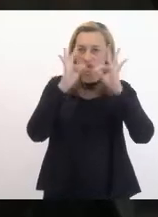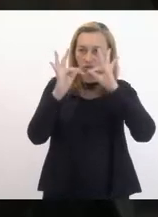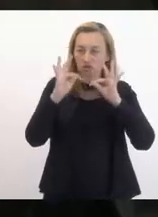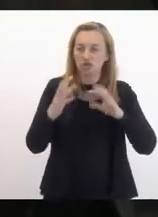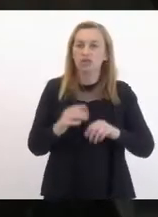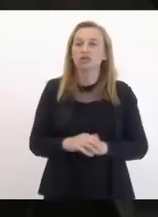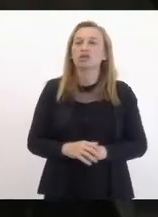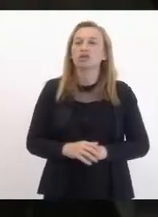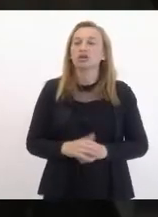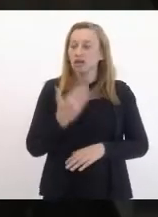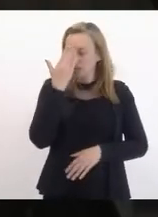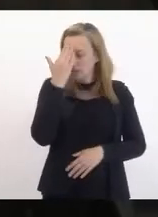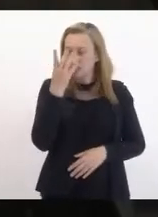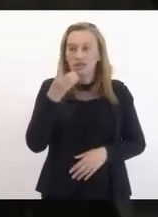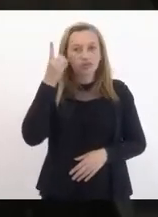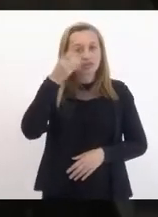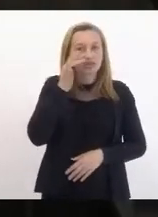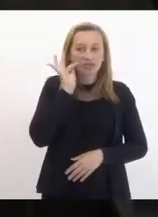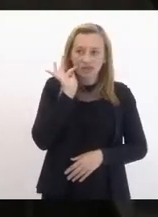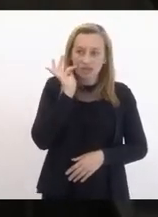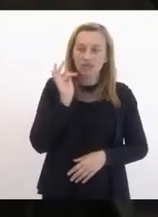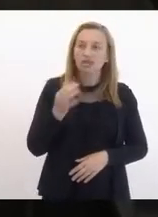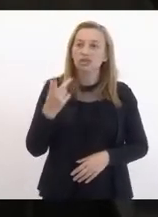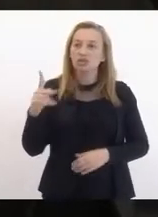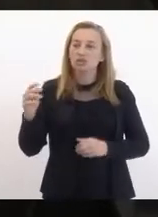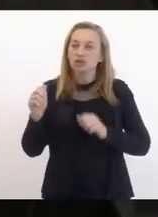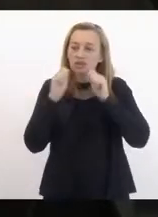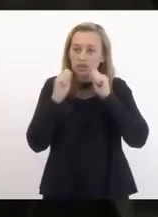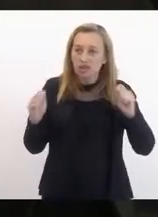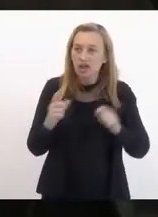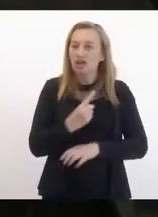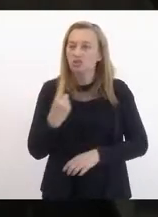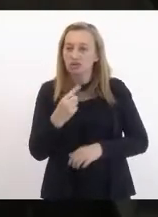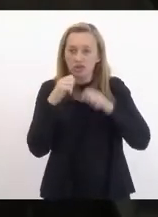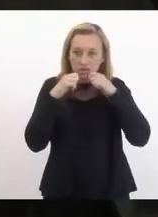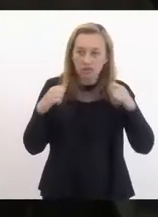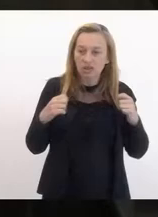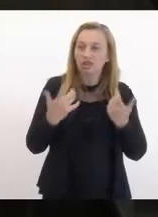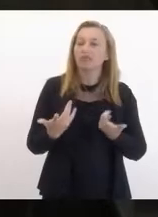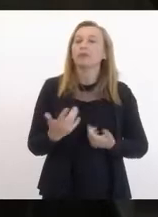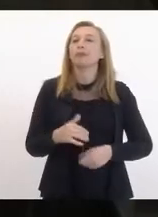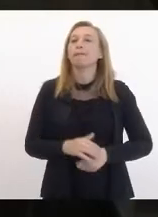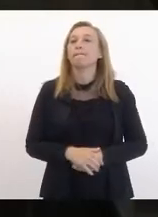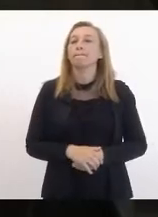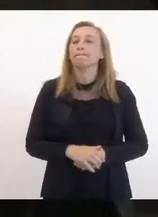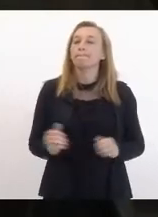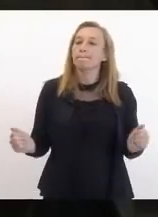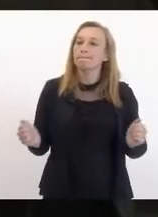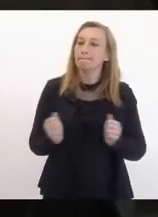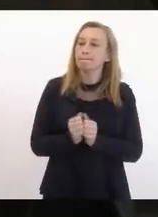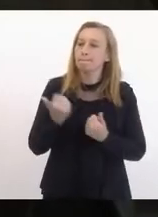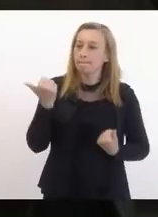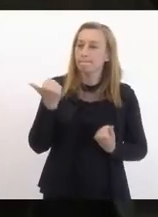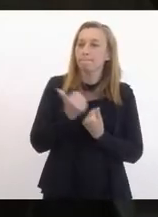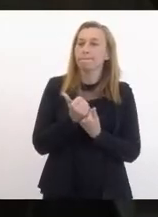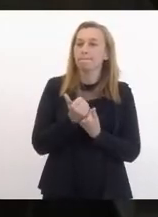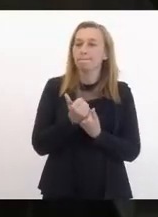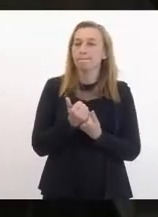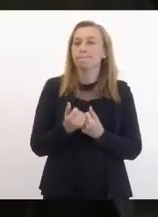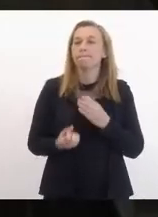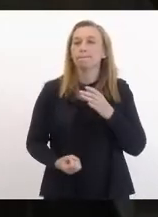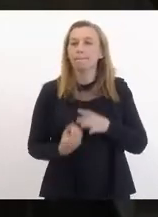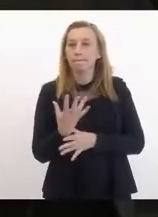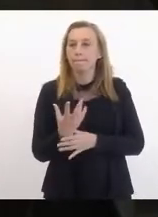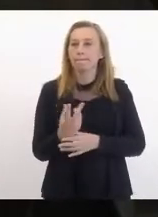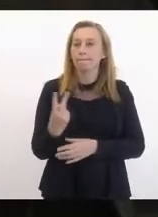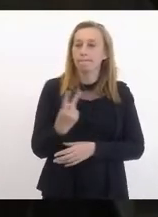Tecnologia, agradecendo ao deputado Flávio Serafini, a sua assessoria, a nossa assessoria, pela colaboração, pela parceria na construção